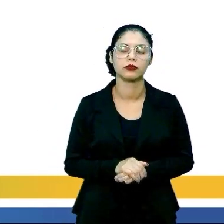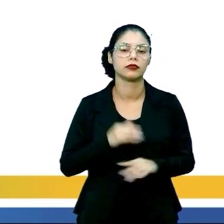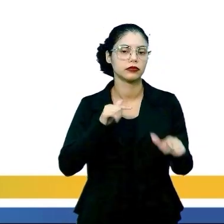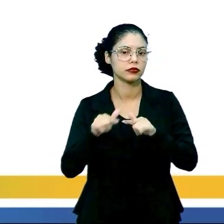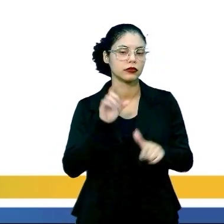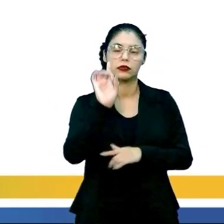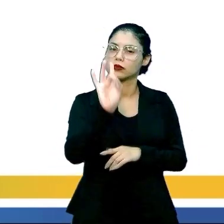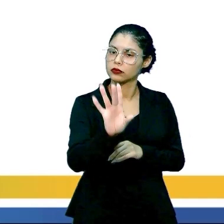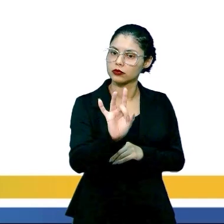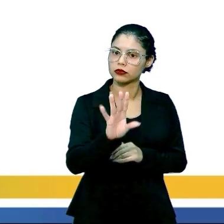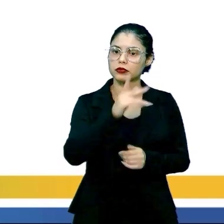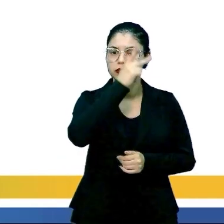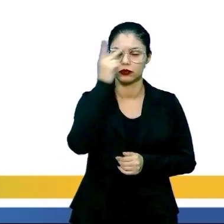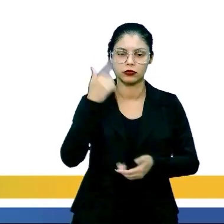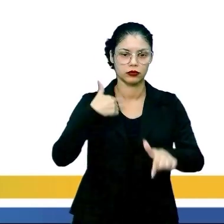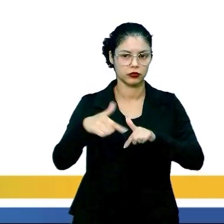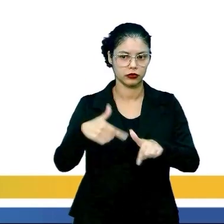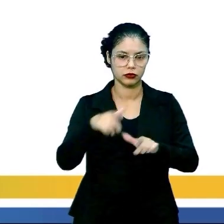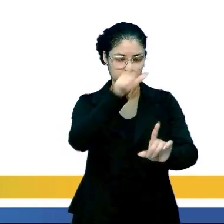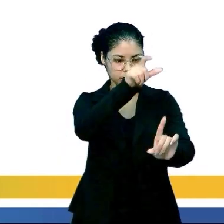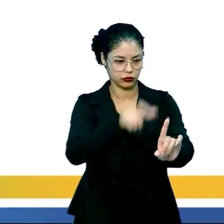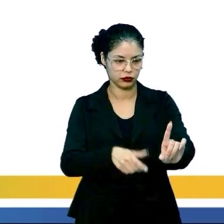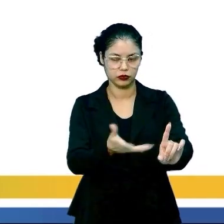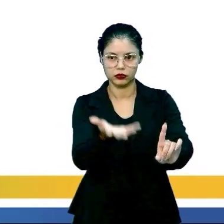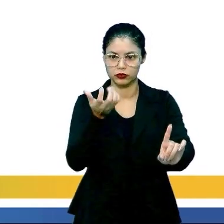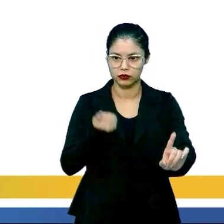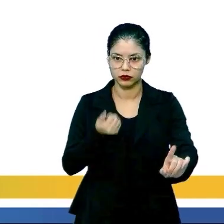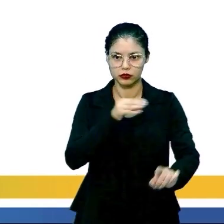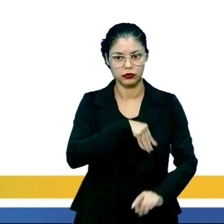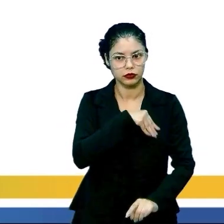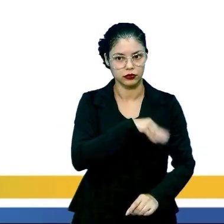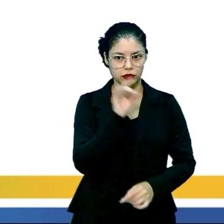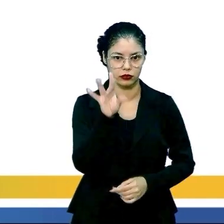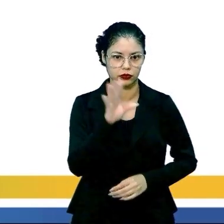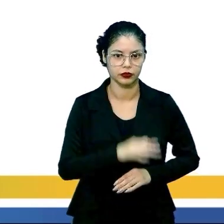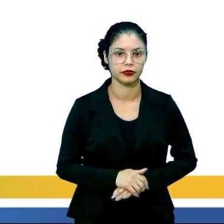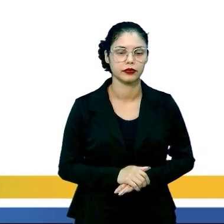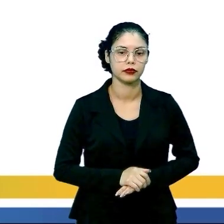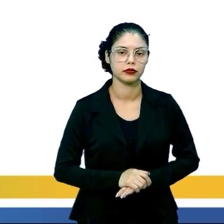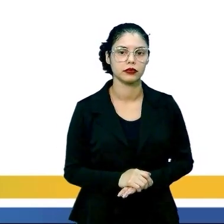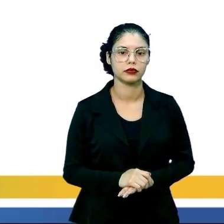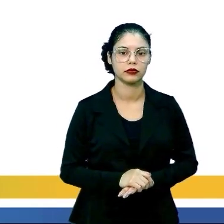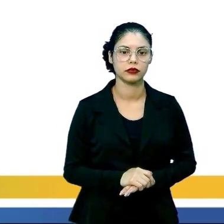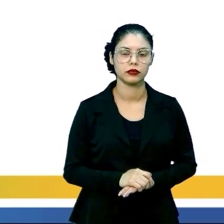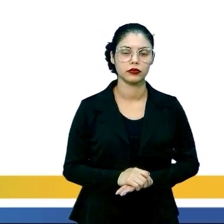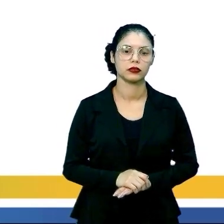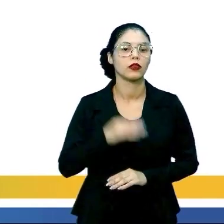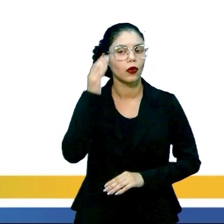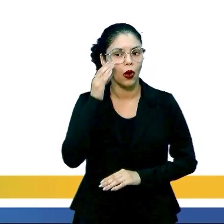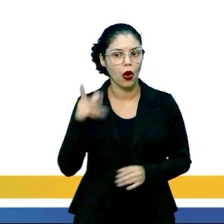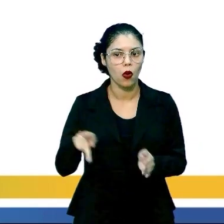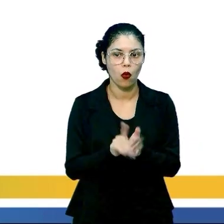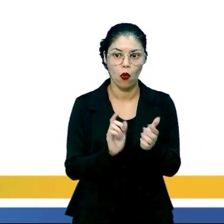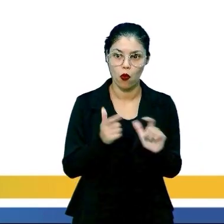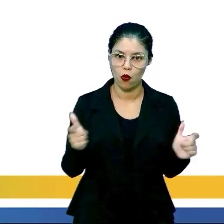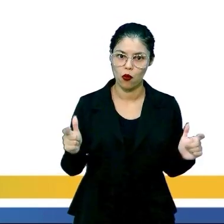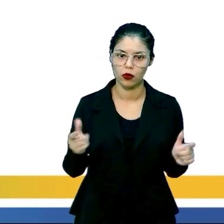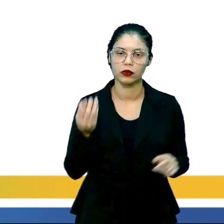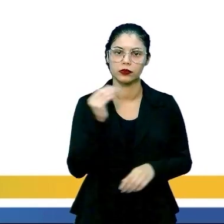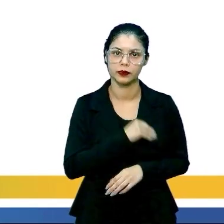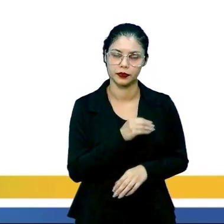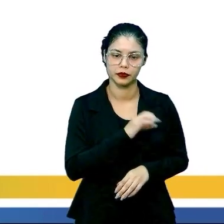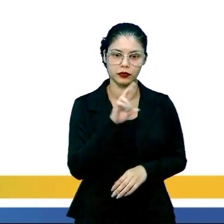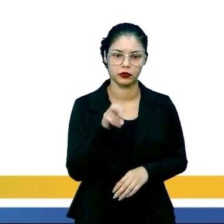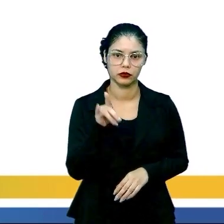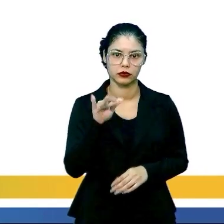são apenas operários que só recebem o seu salário. Logo, nós temos uma concentração de renda.